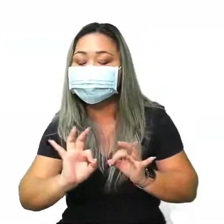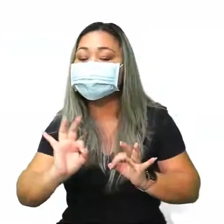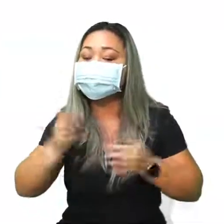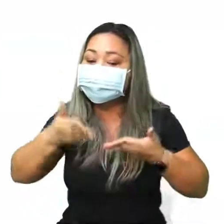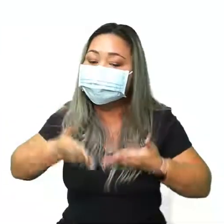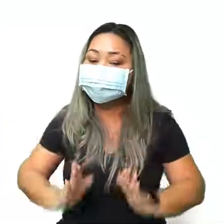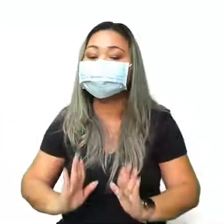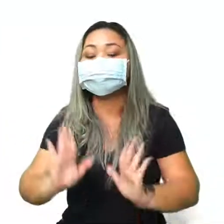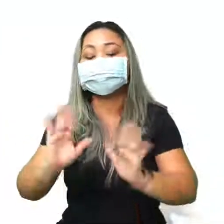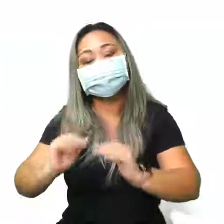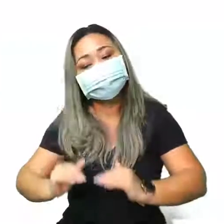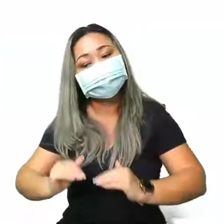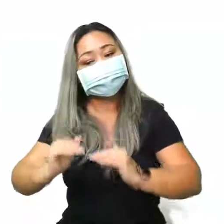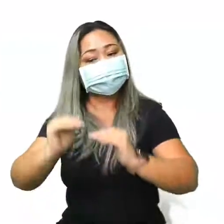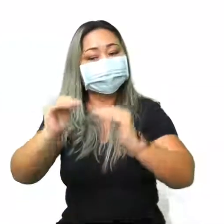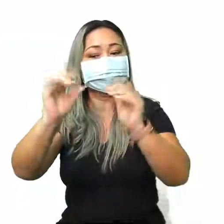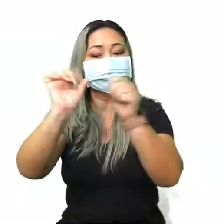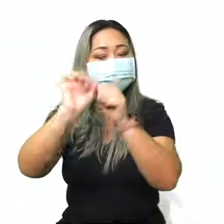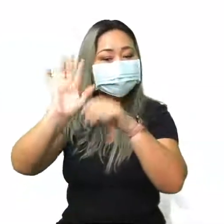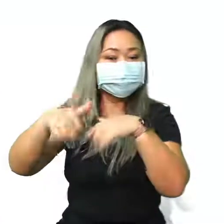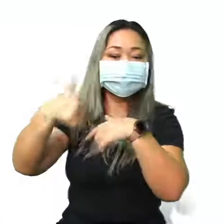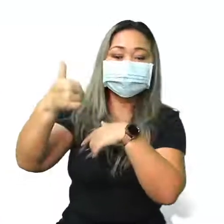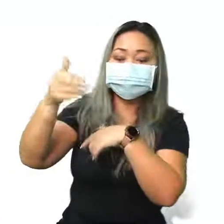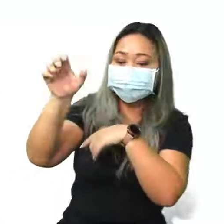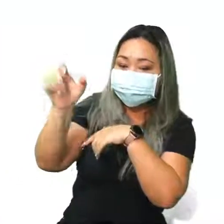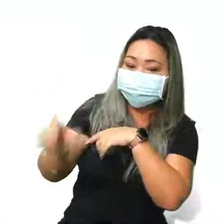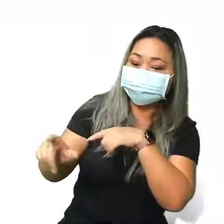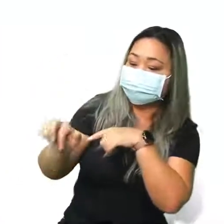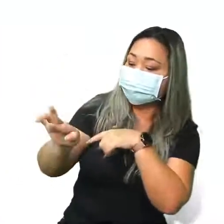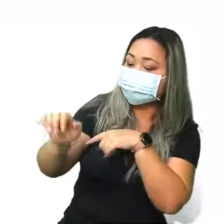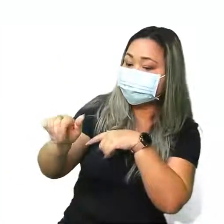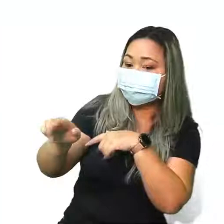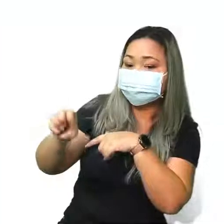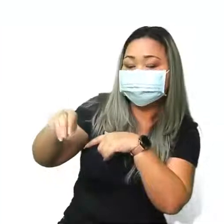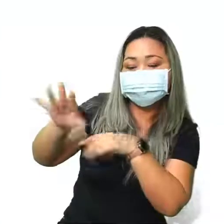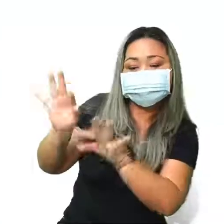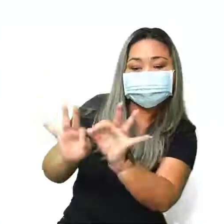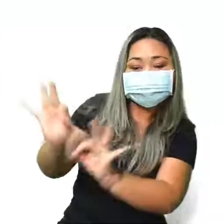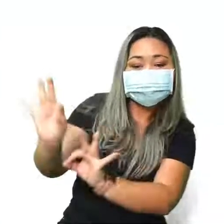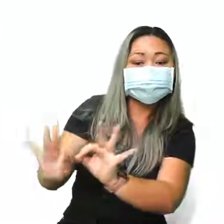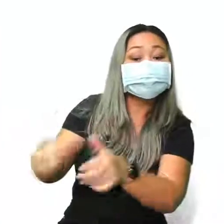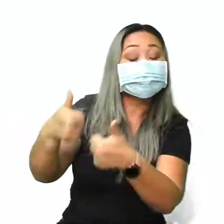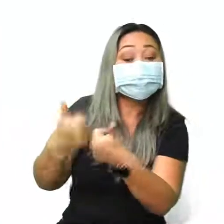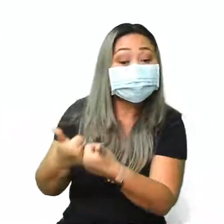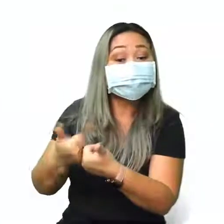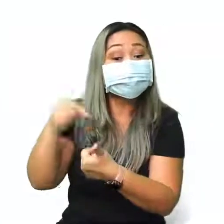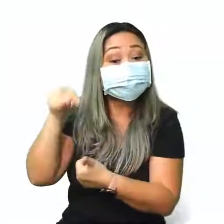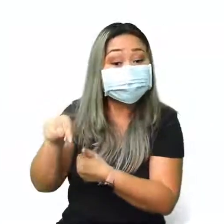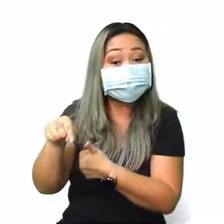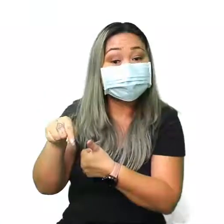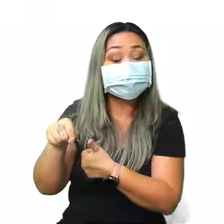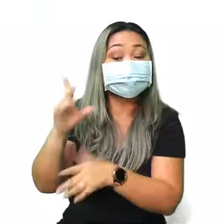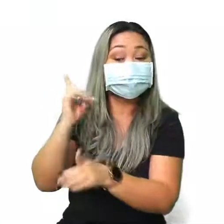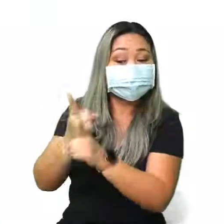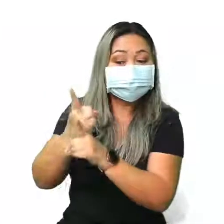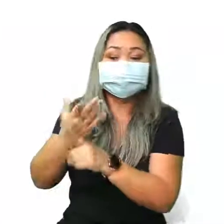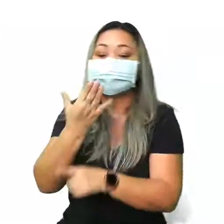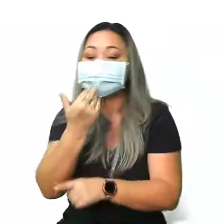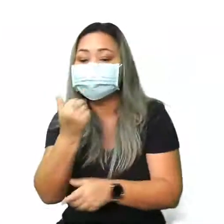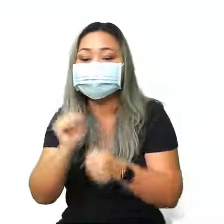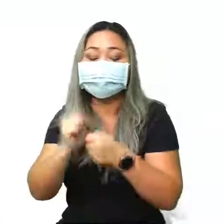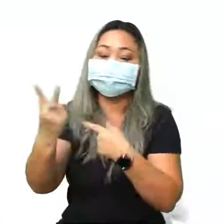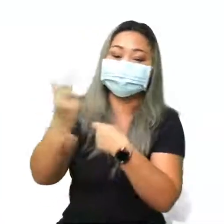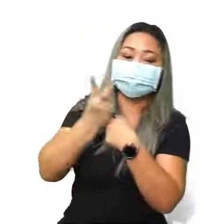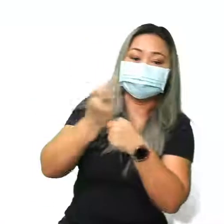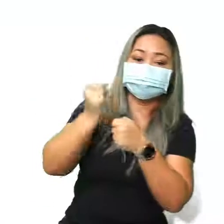vai nascer, onde ele vai crescer e se tornar um organismo, né, bem organizado. Onde esses encontram a alimentação,